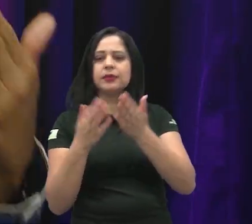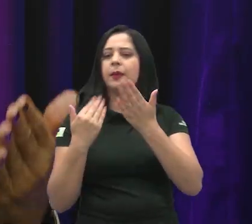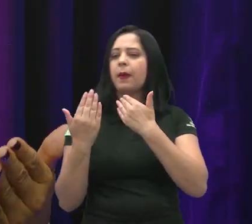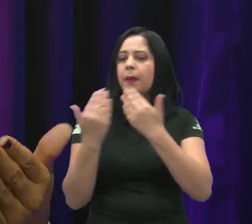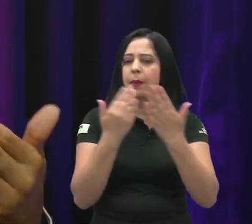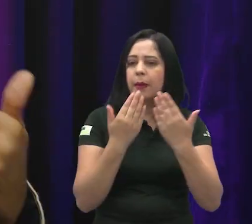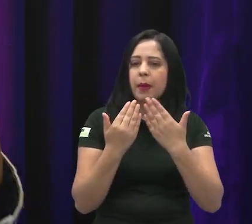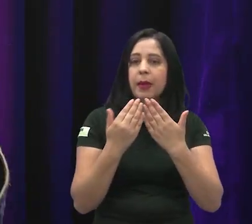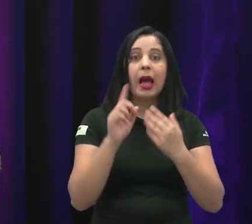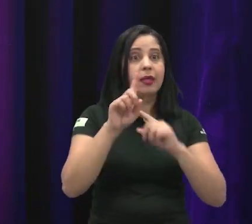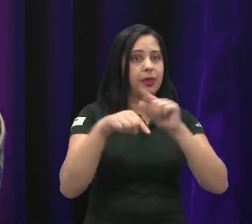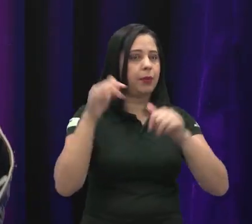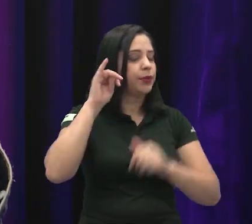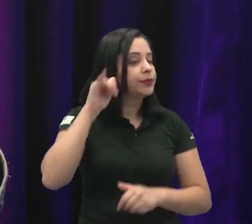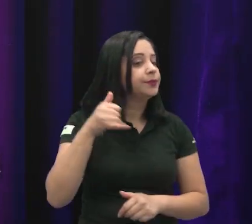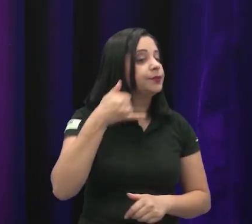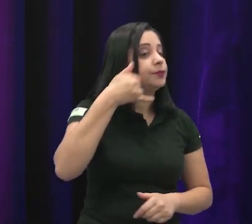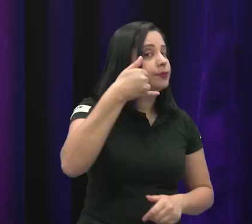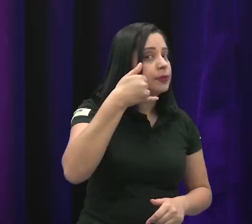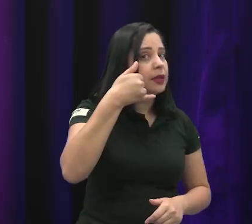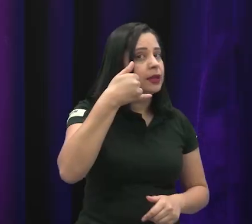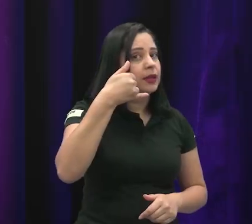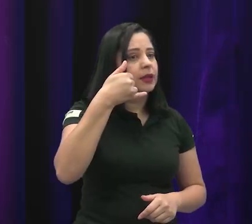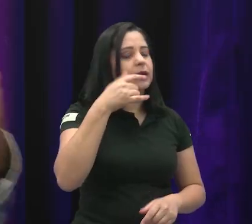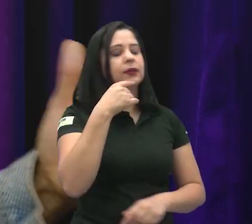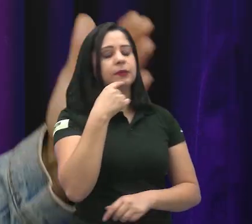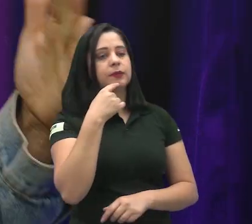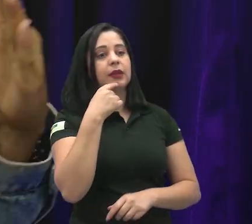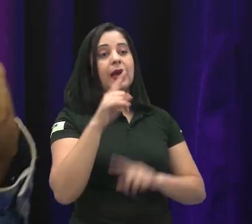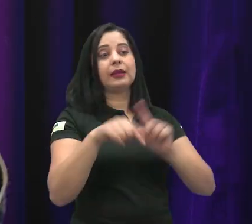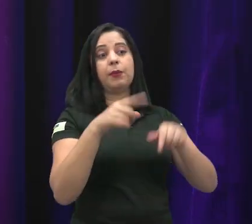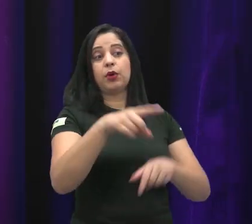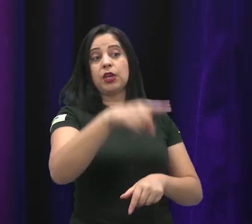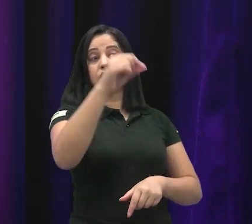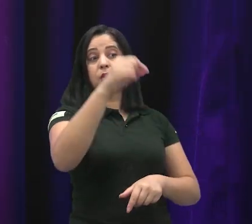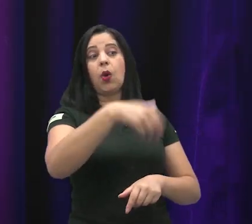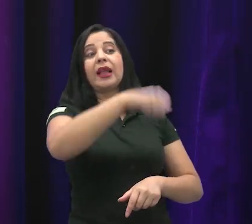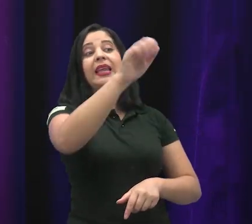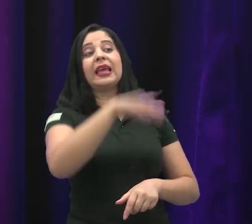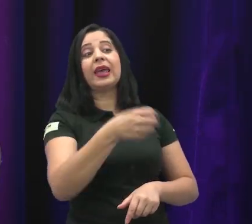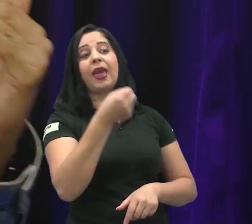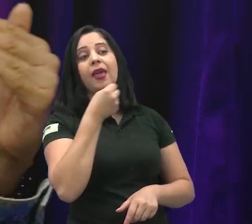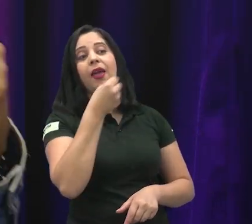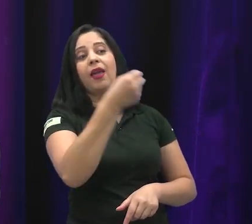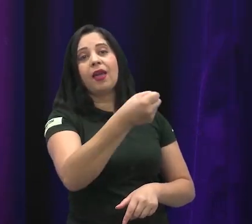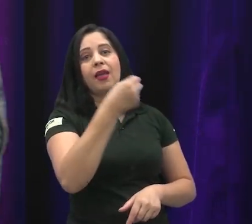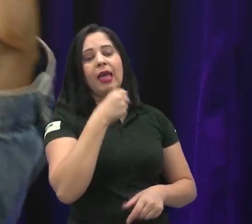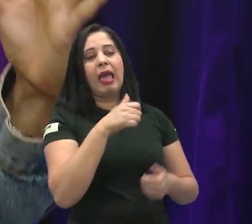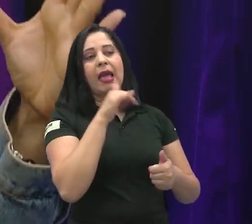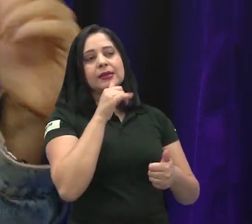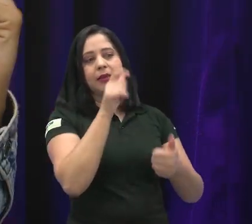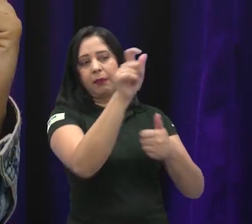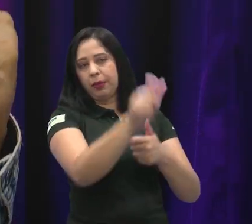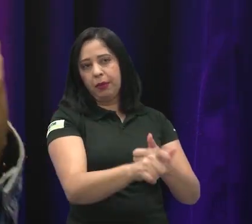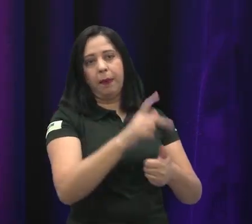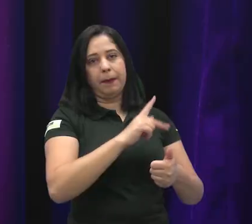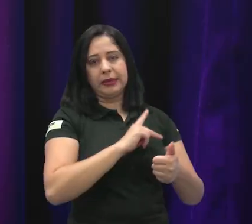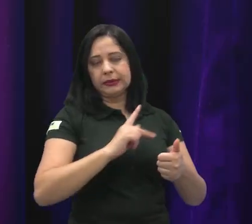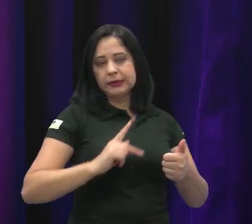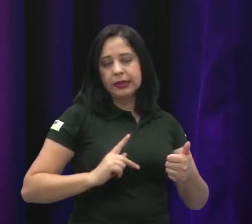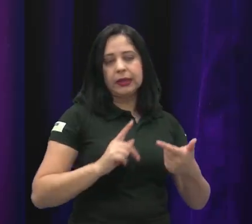né? Conversa, telefona, né? E aí tem uma escolha dos entrevistados, né? Sempre ali um